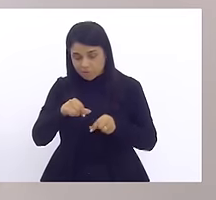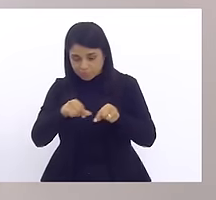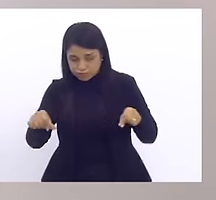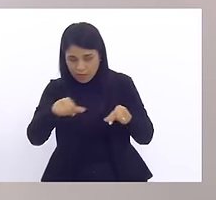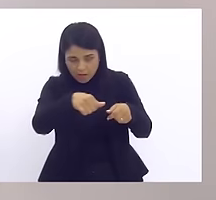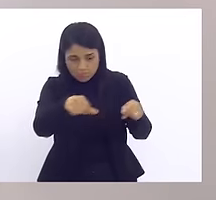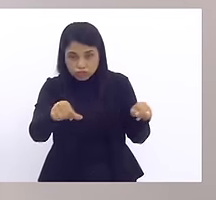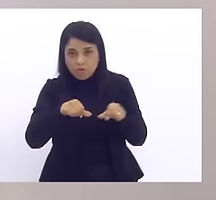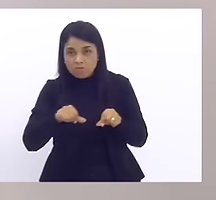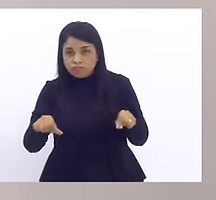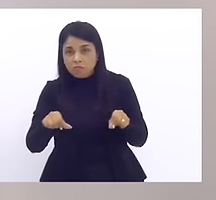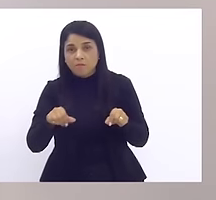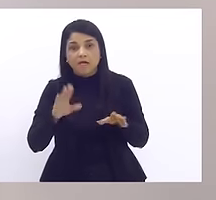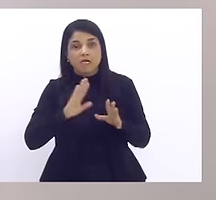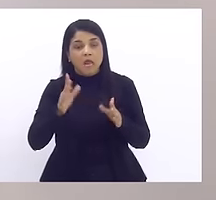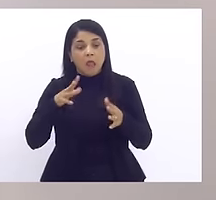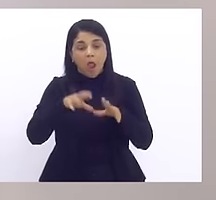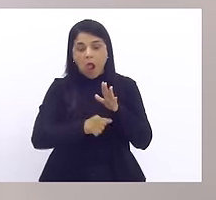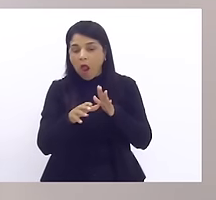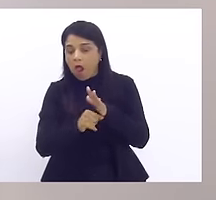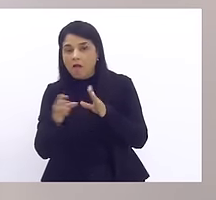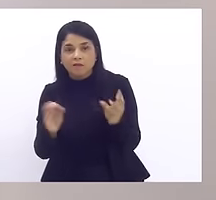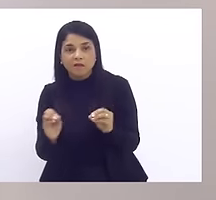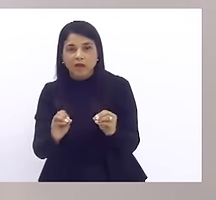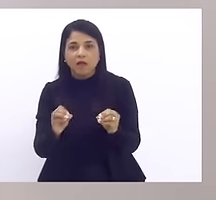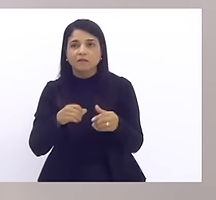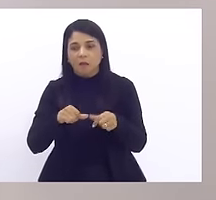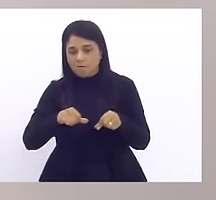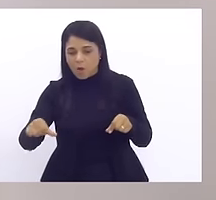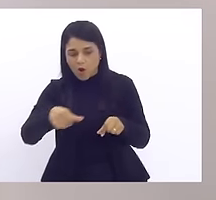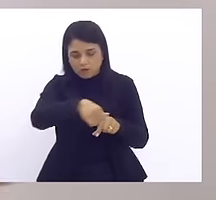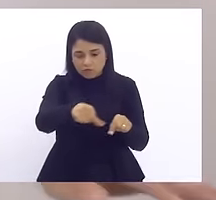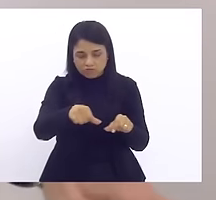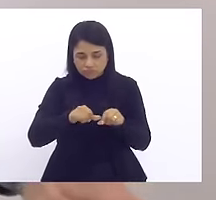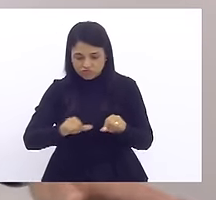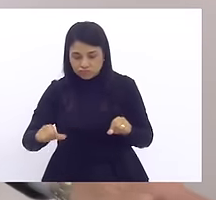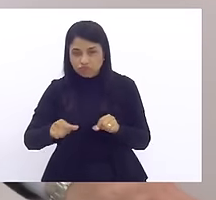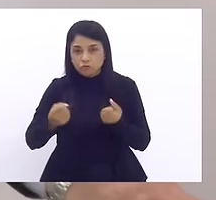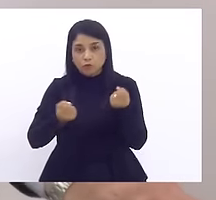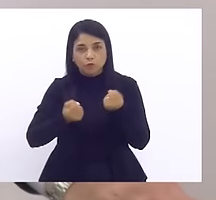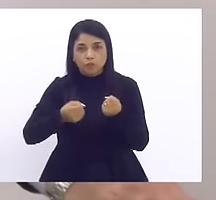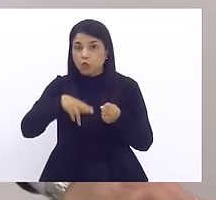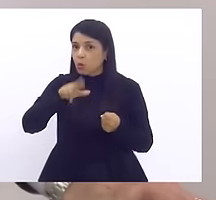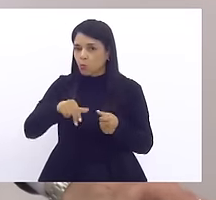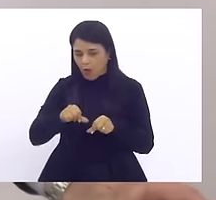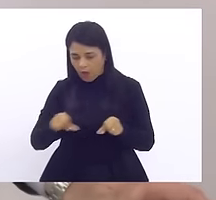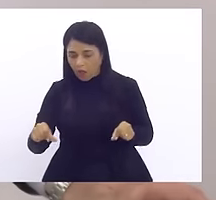coisa que não acontece o teatro tem conhecimento que os lacres da porta do motorista nunca tão corados